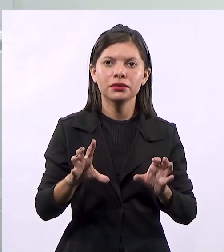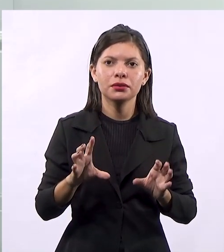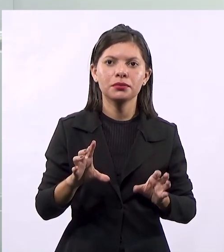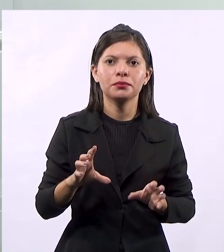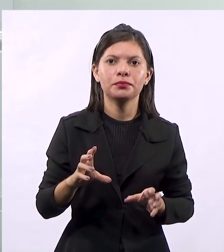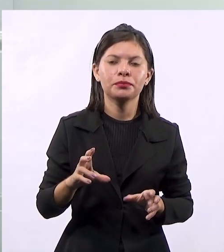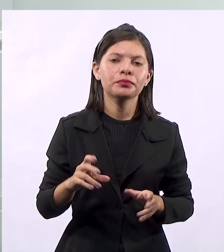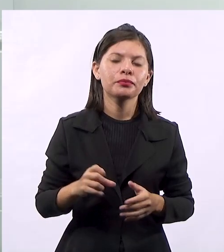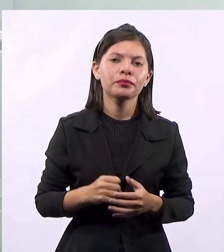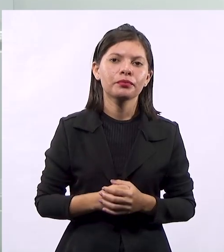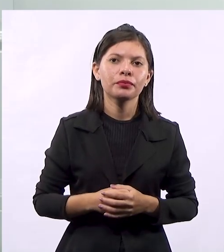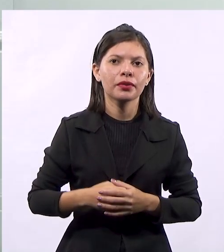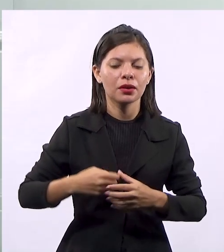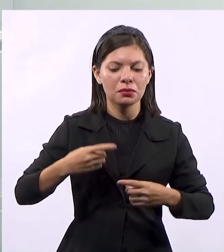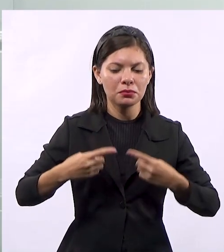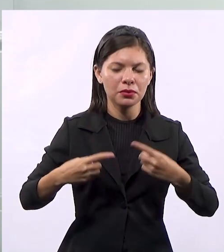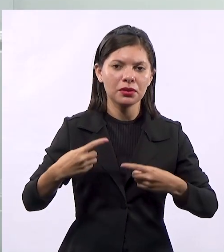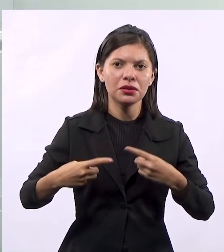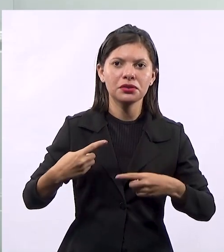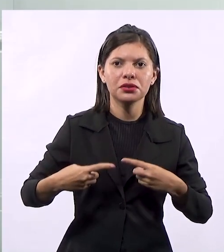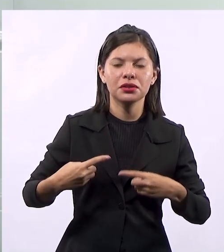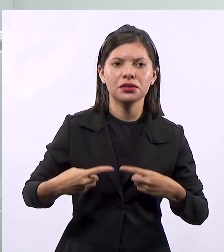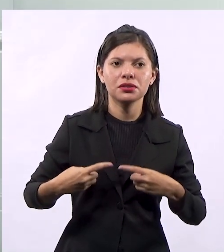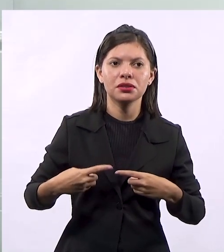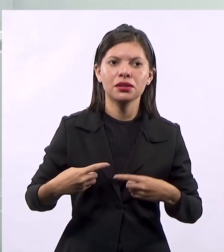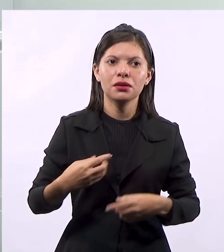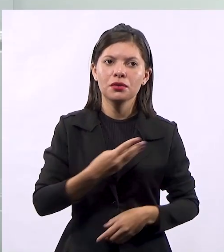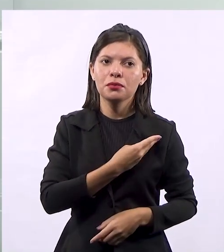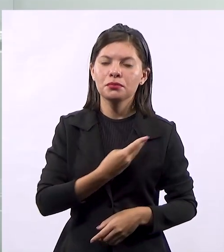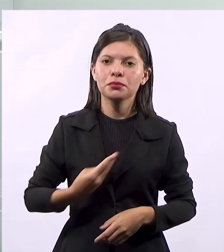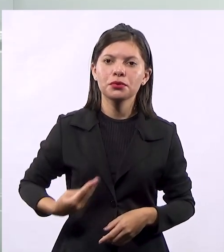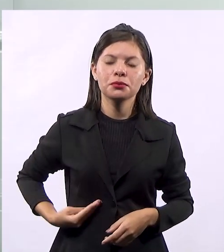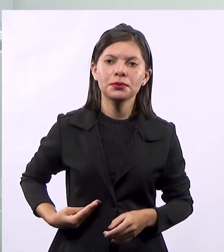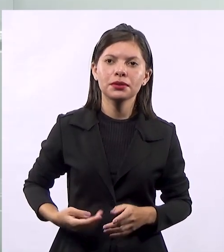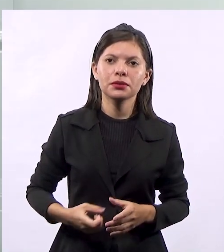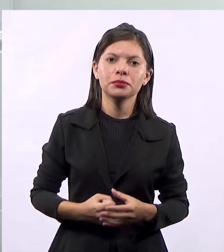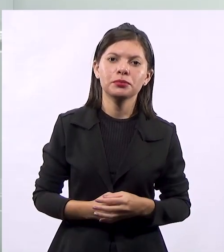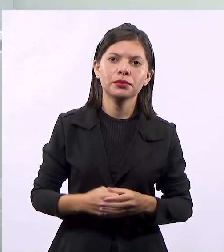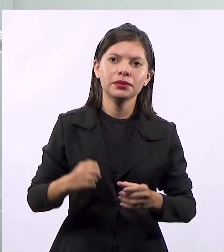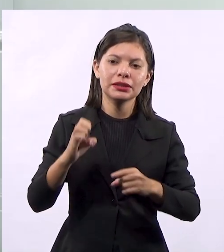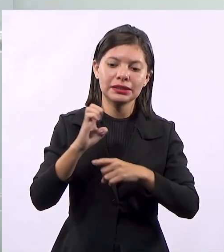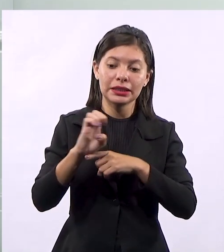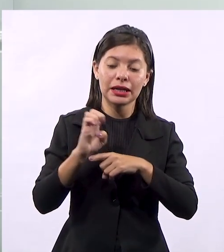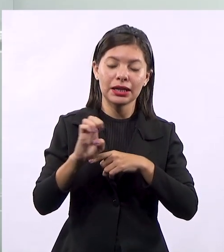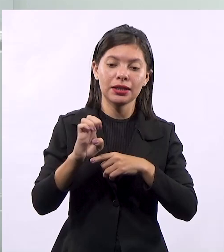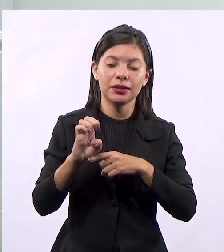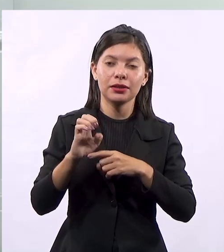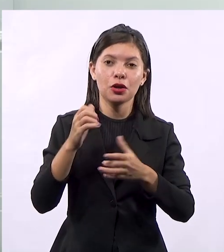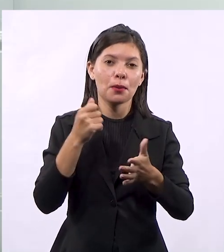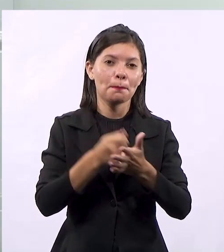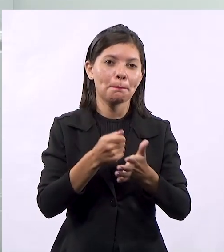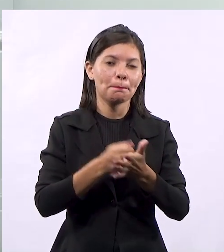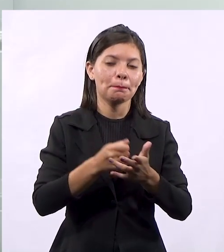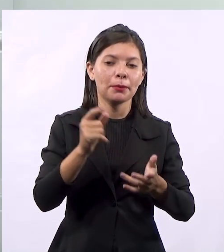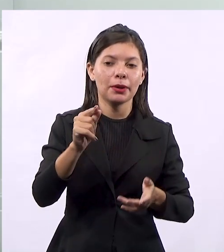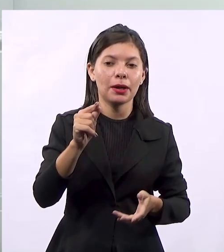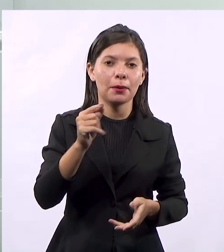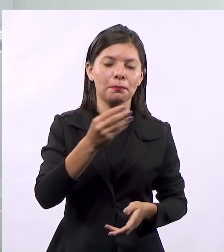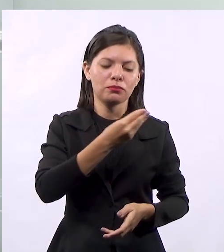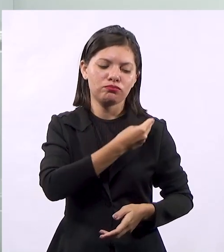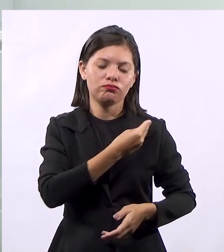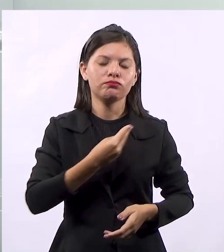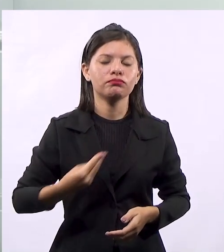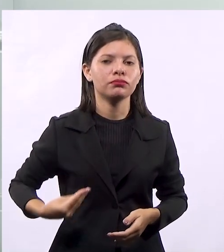educação por meio de algumas políticas públicas. Pois é, aqui para eu garantir o direito à educação,